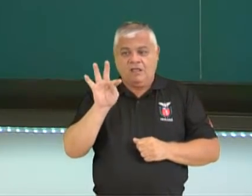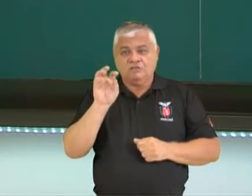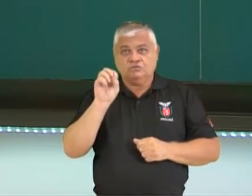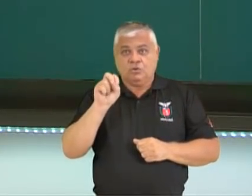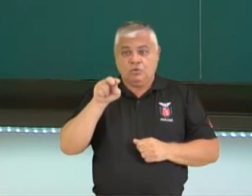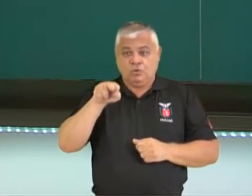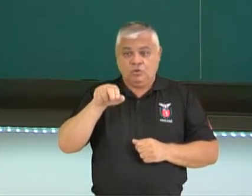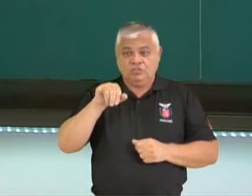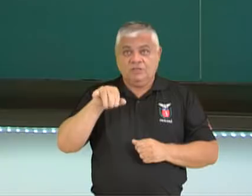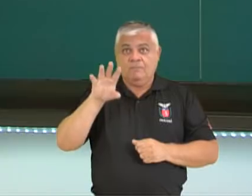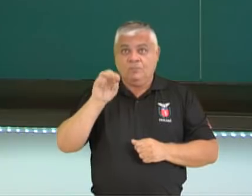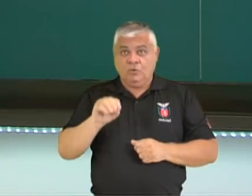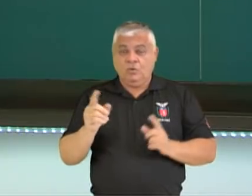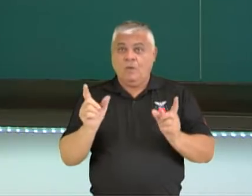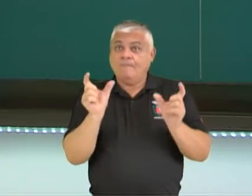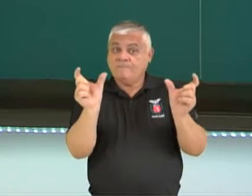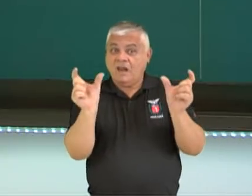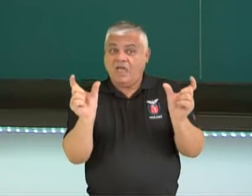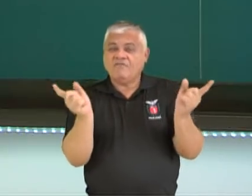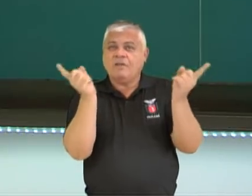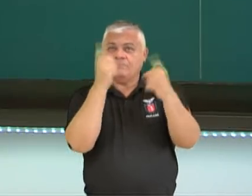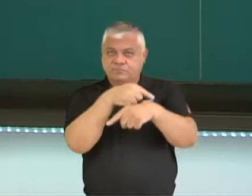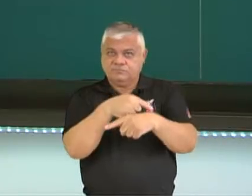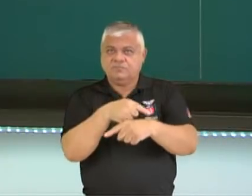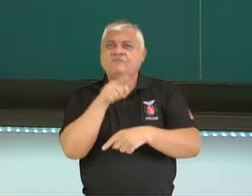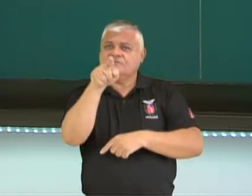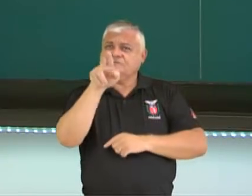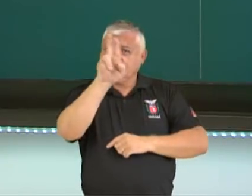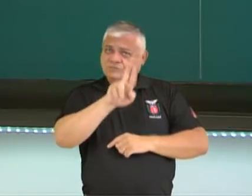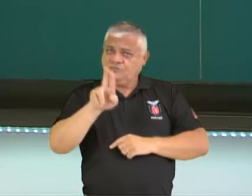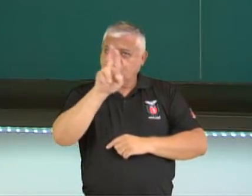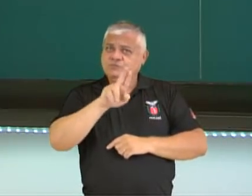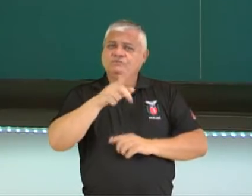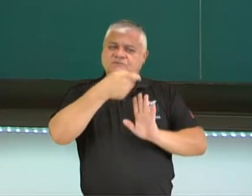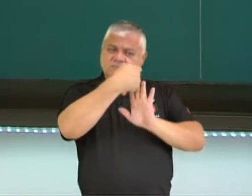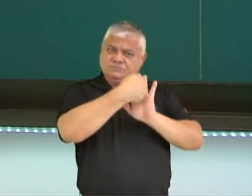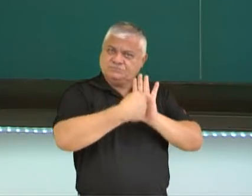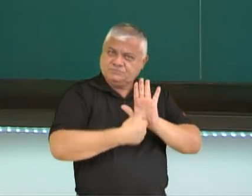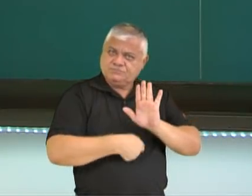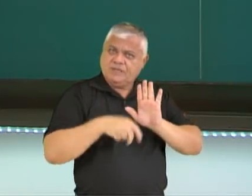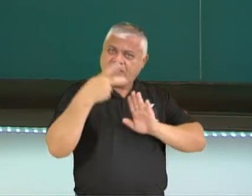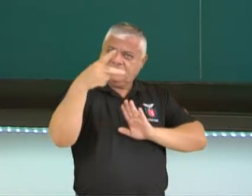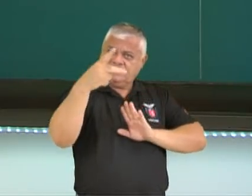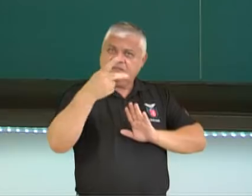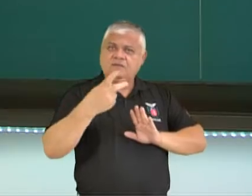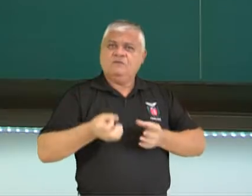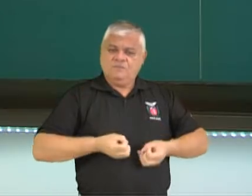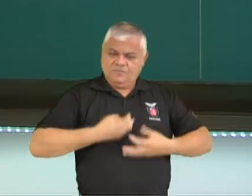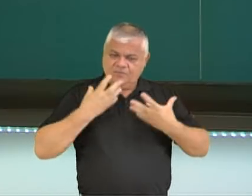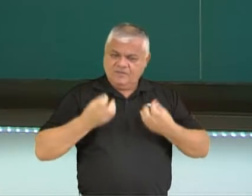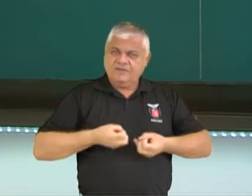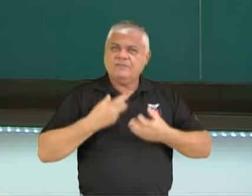texto ficar bonito, você pode usar antônimo também, sempre no poema, tá? Por exemplo,